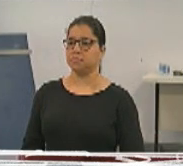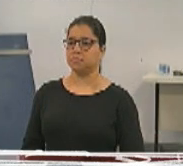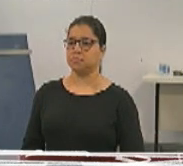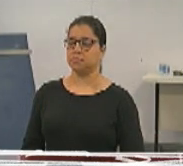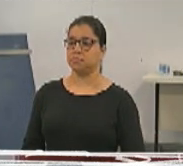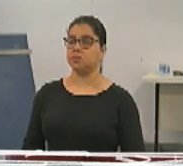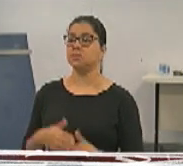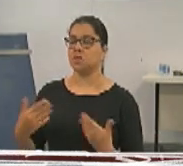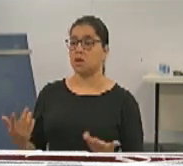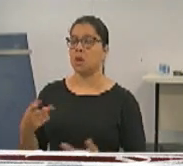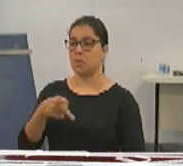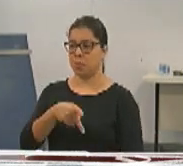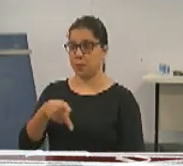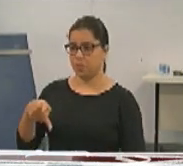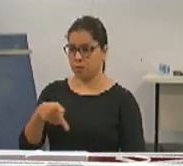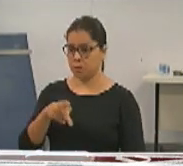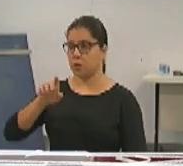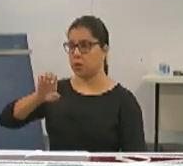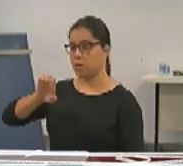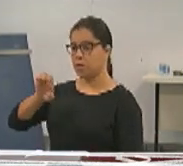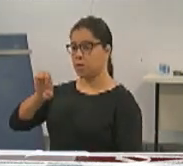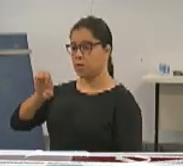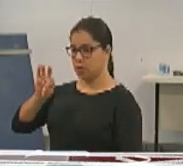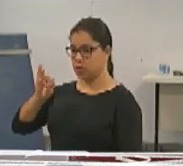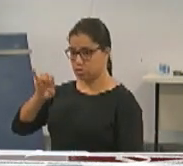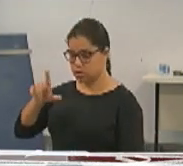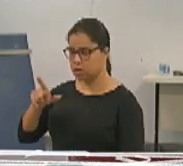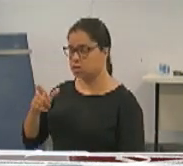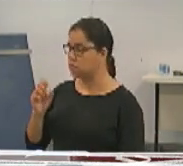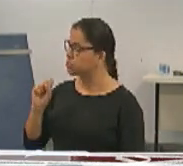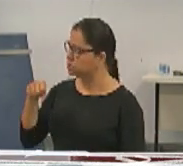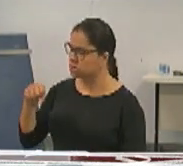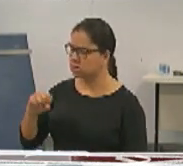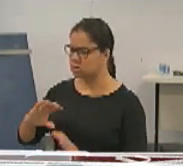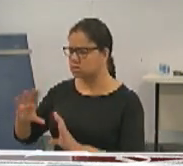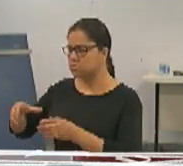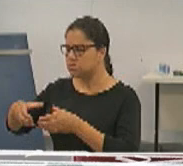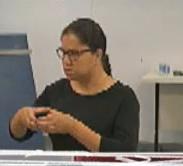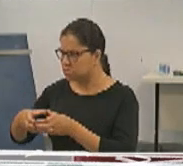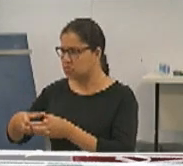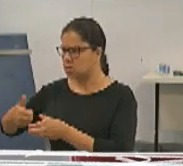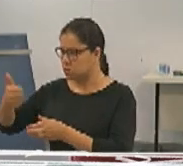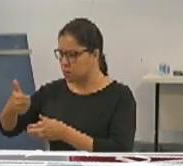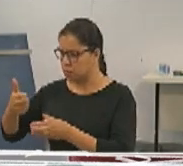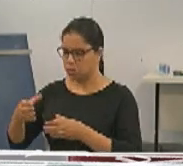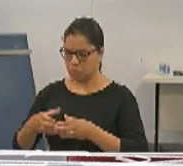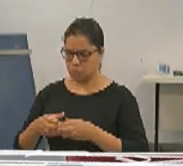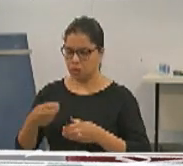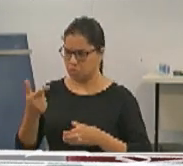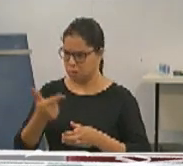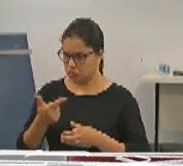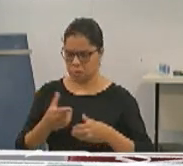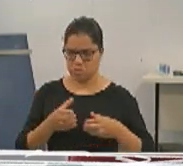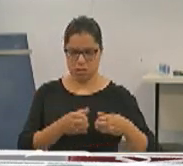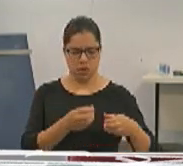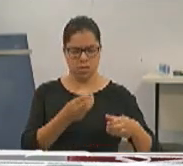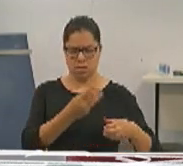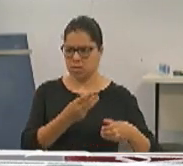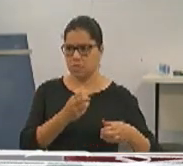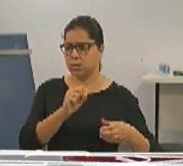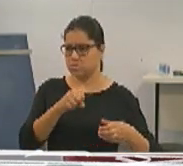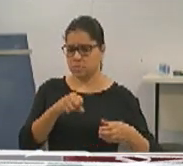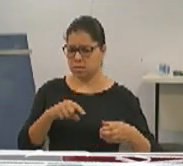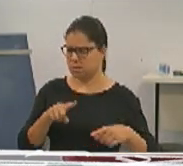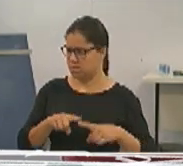Professor Etienne, a existência de duas chapas aqui não tem nada a ver com questão de gestão de conflitos. Tem a ver com